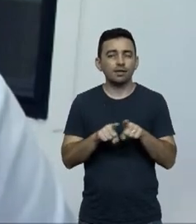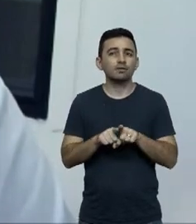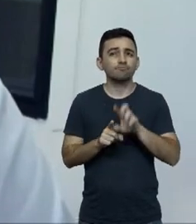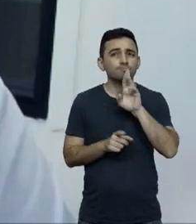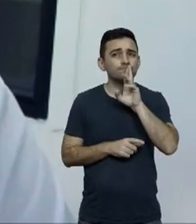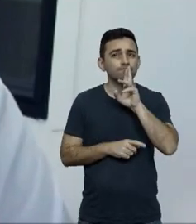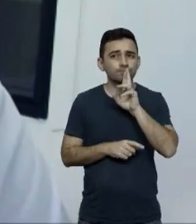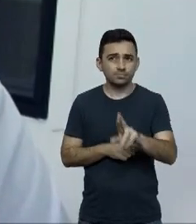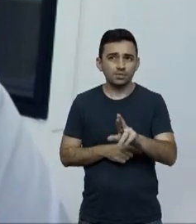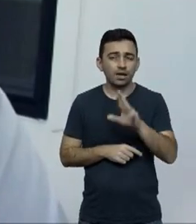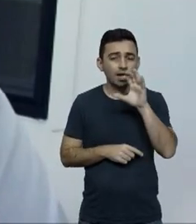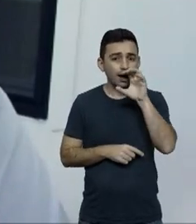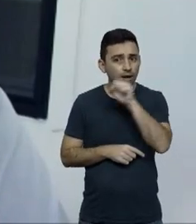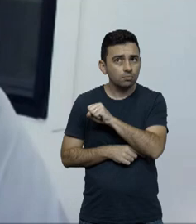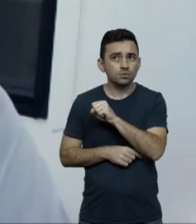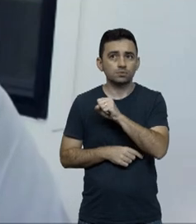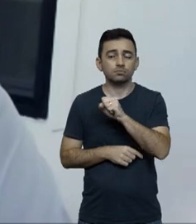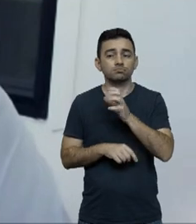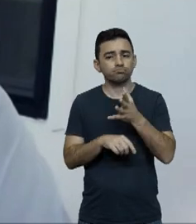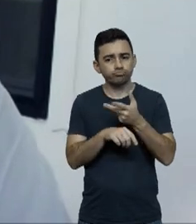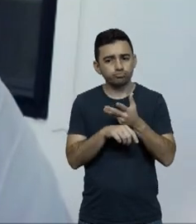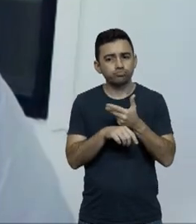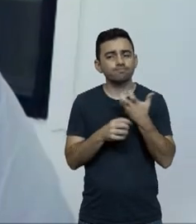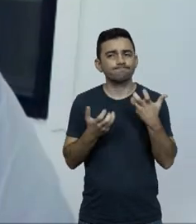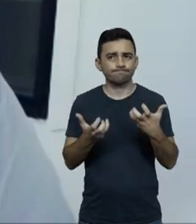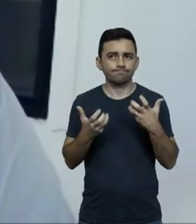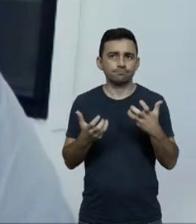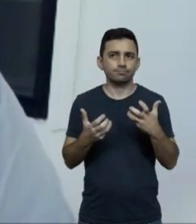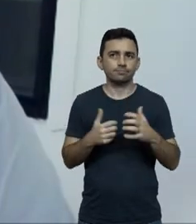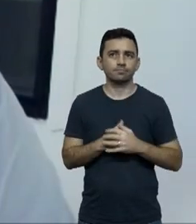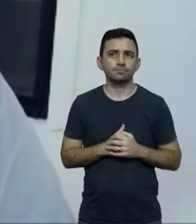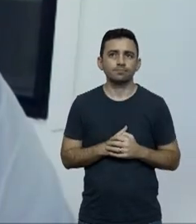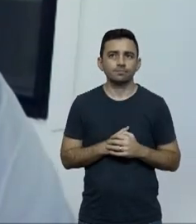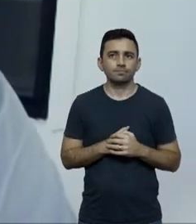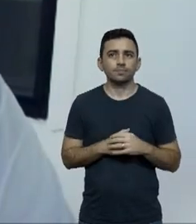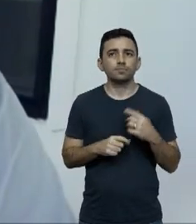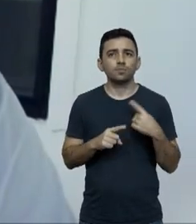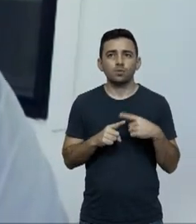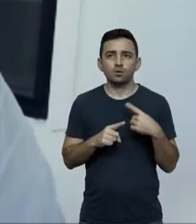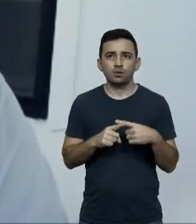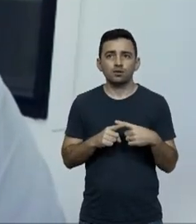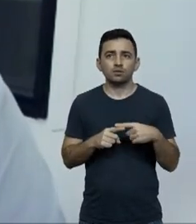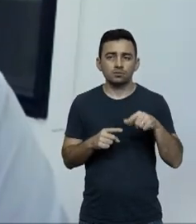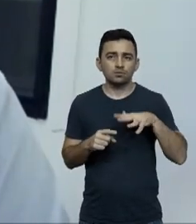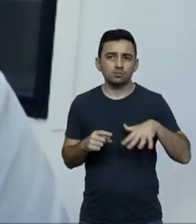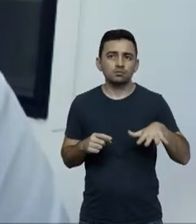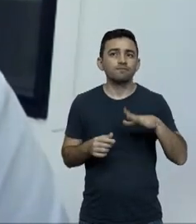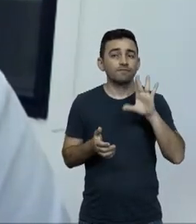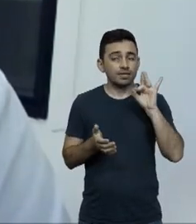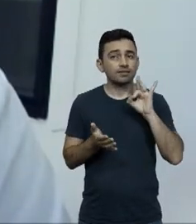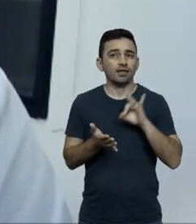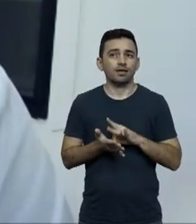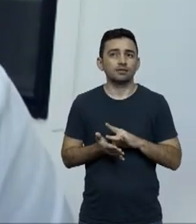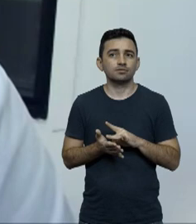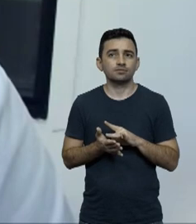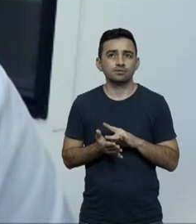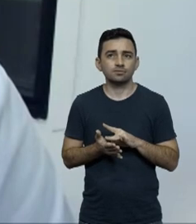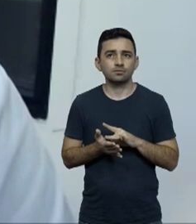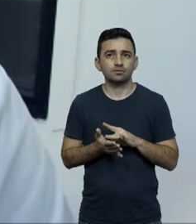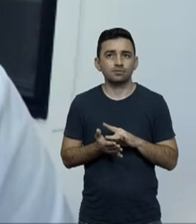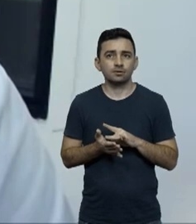uma resposta o mais célere possível né É porque essa situação ela é de fato a